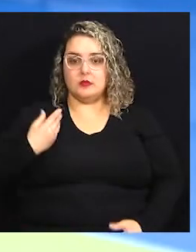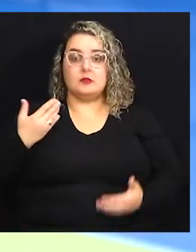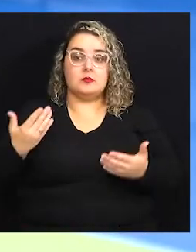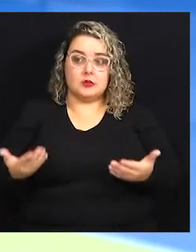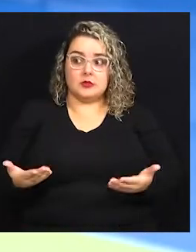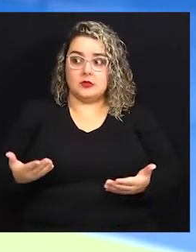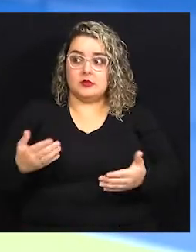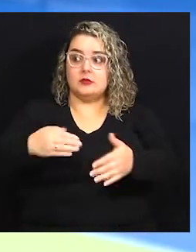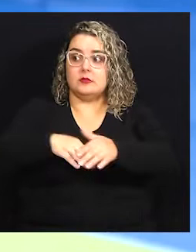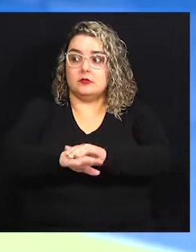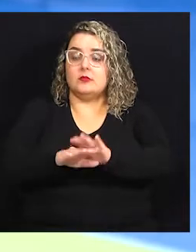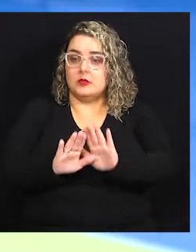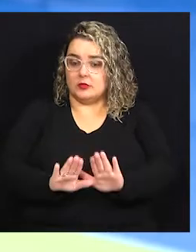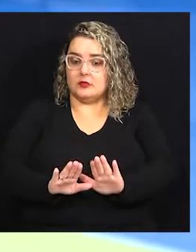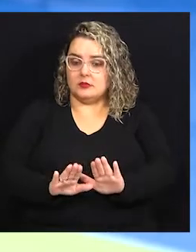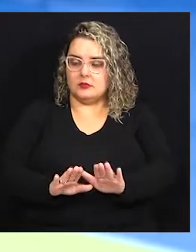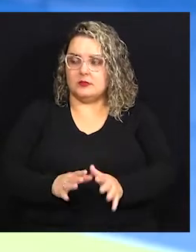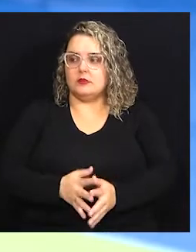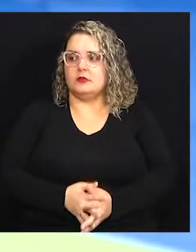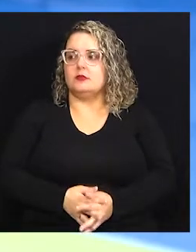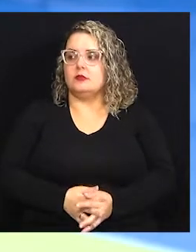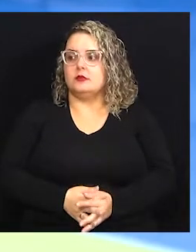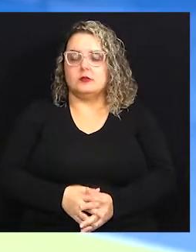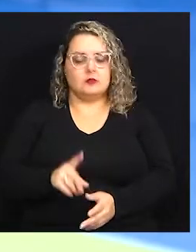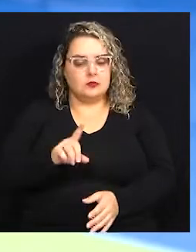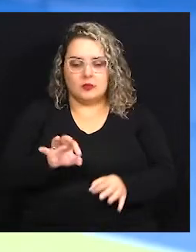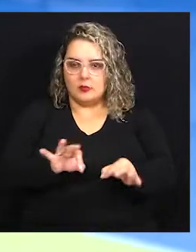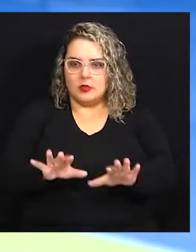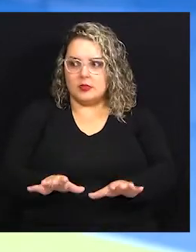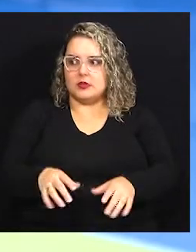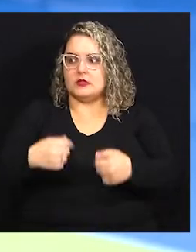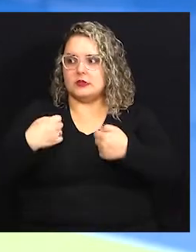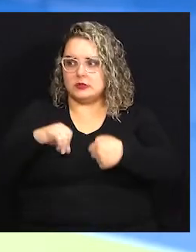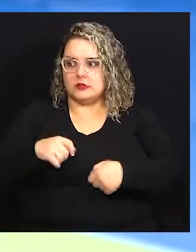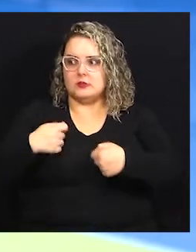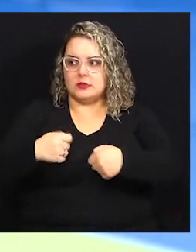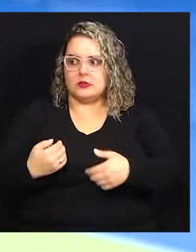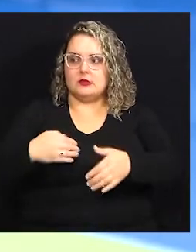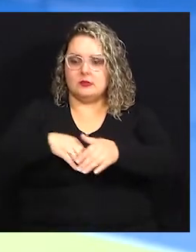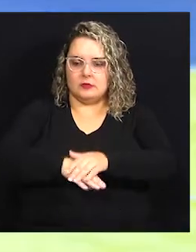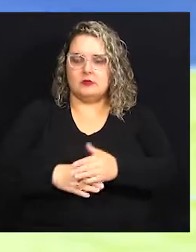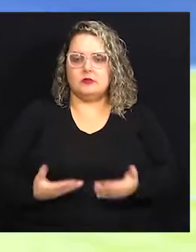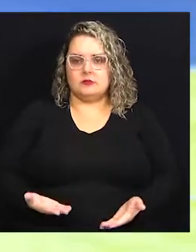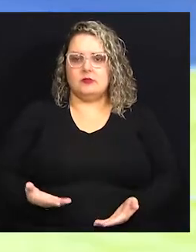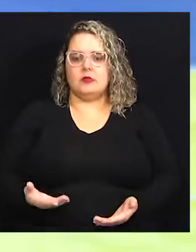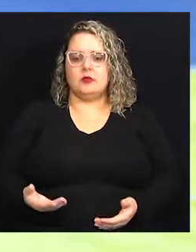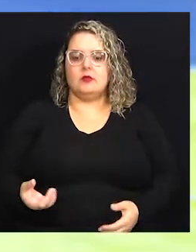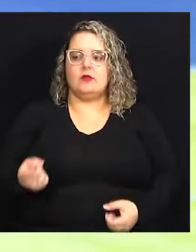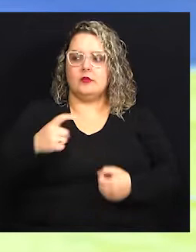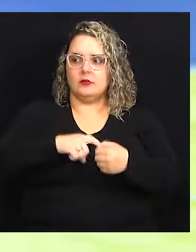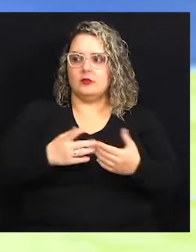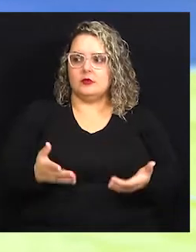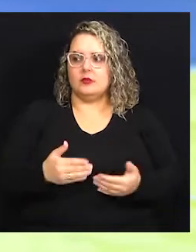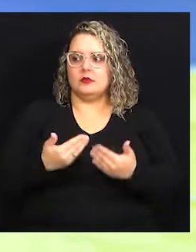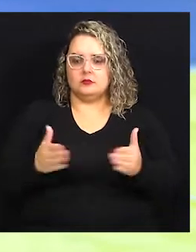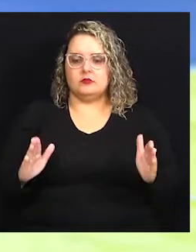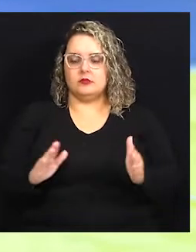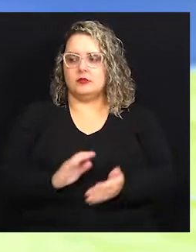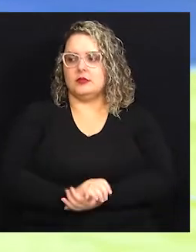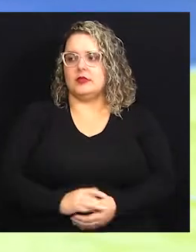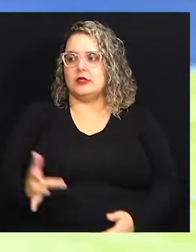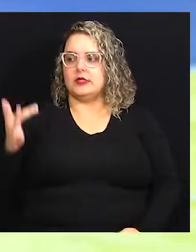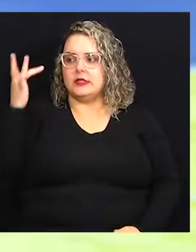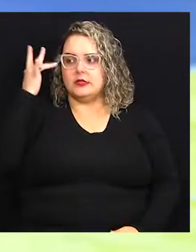isso aqui. Isso aqui não mexa nele. Se você precisar voltar, você volta, as portas vão estar abertas. E a maturidade que